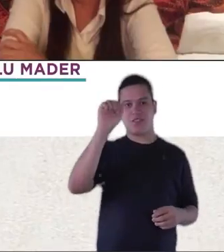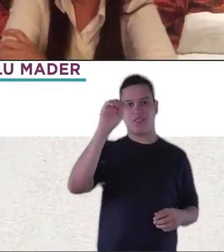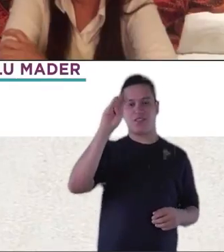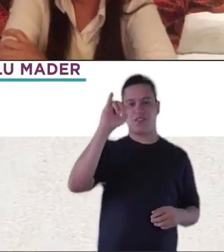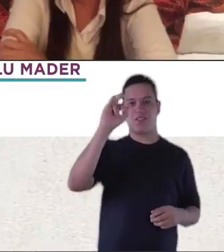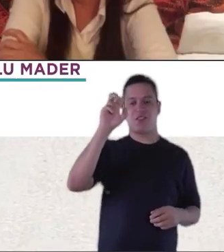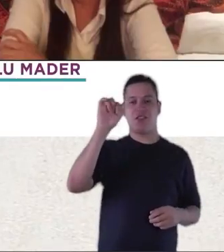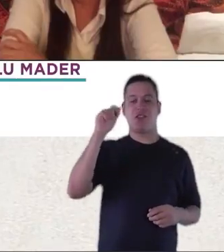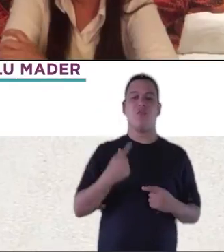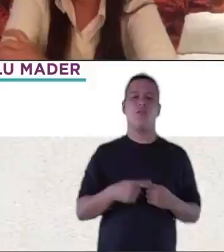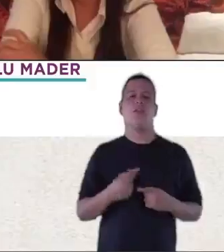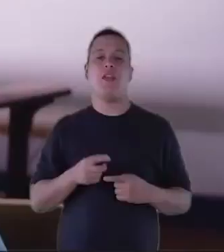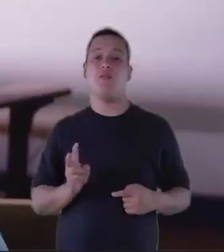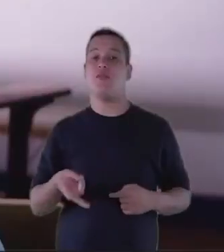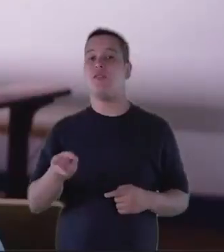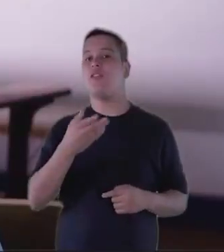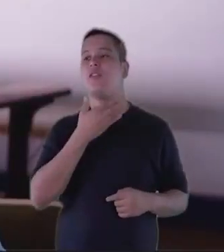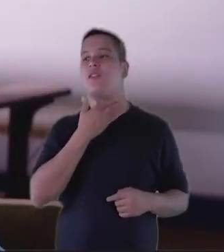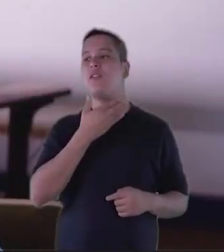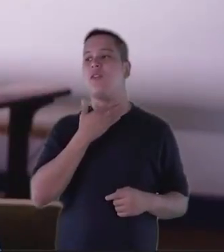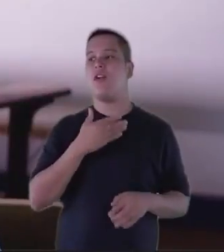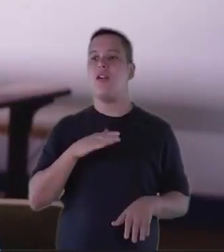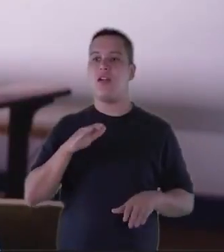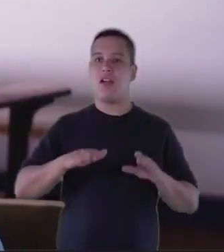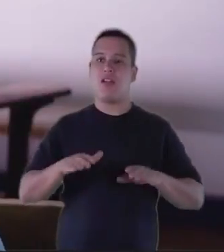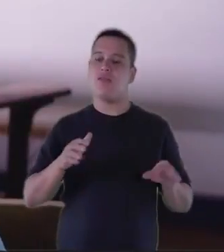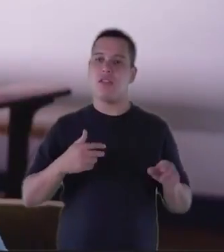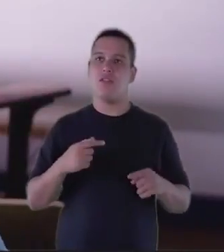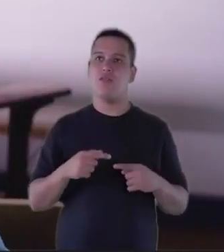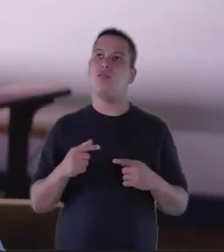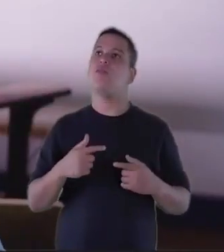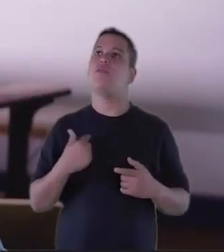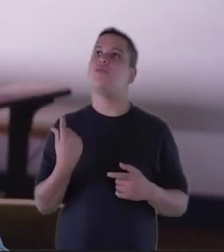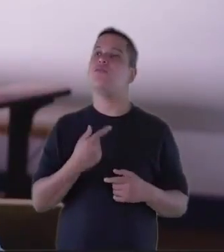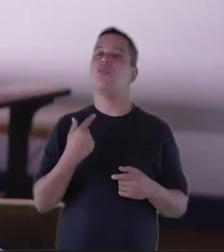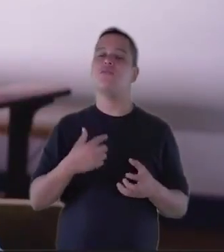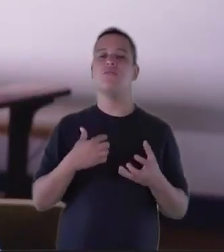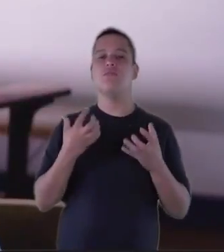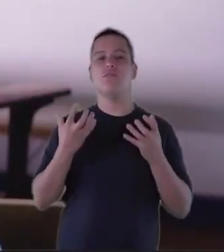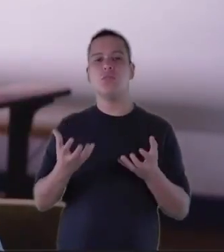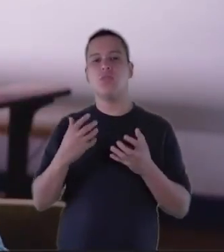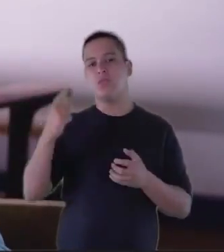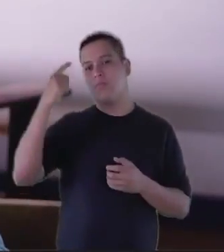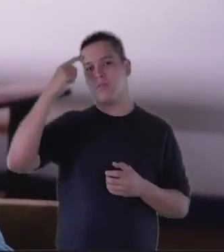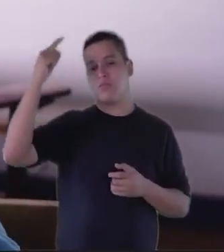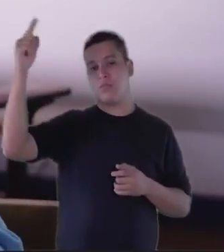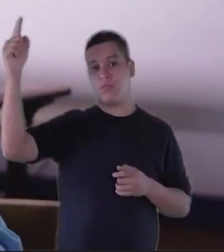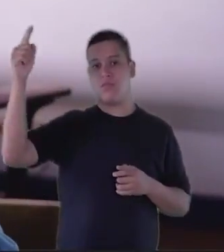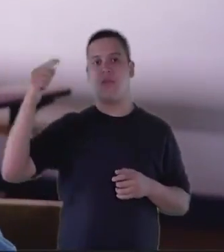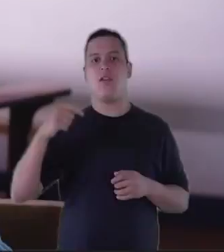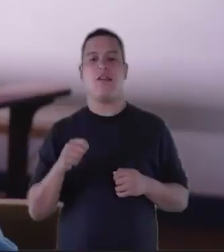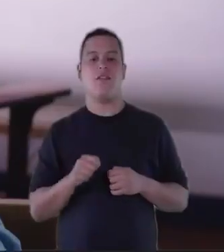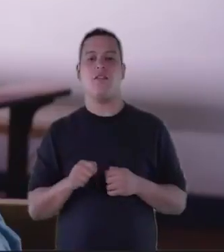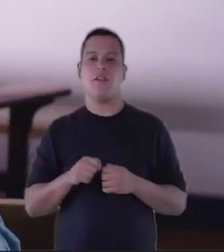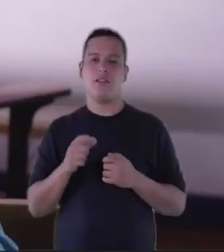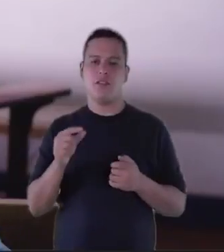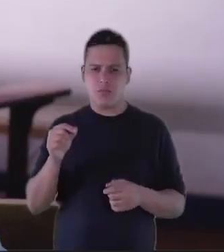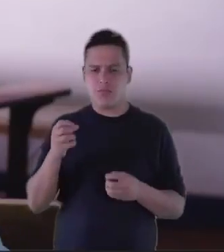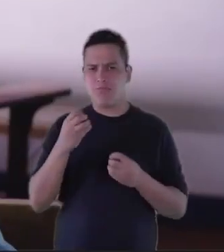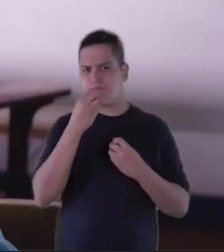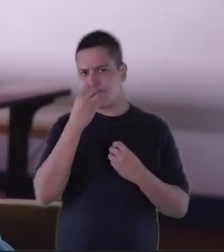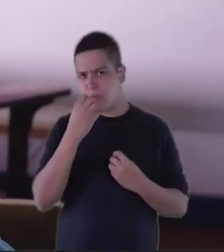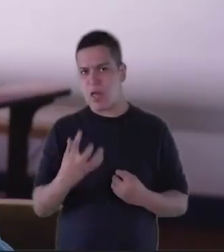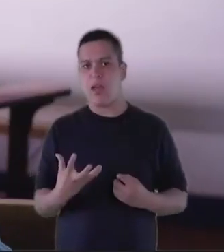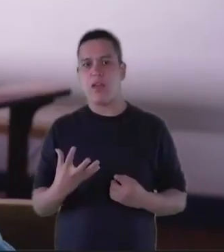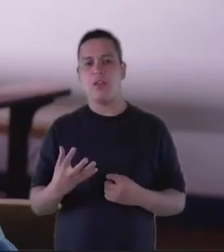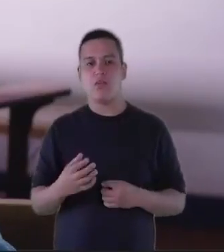Quando ele encarna, quando encarna uma ideia que eu tenho, que é de fazer com muito carinho, não só o Sempre um